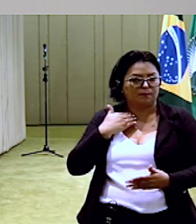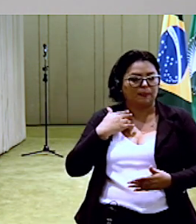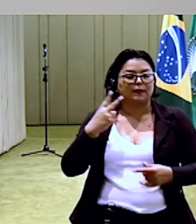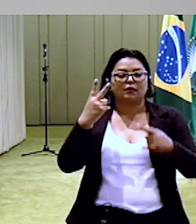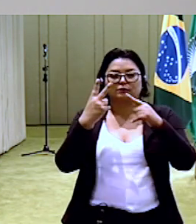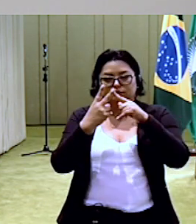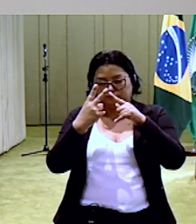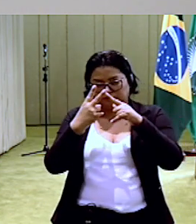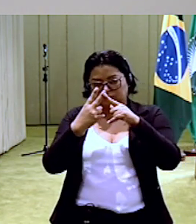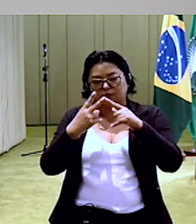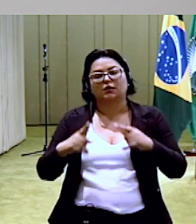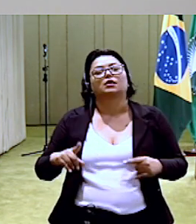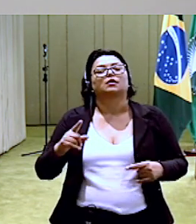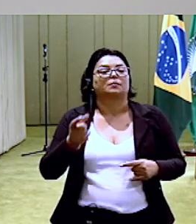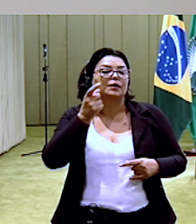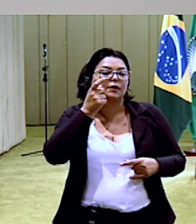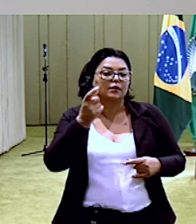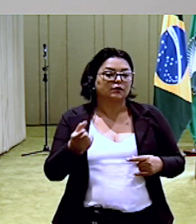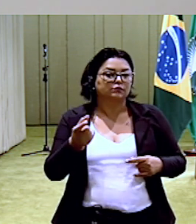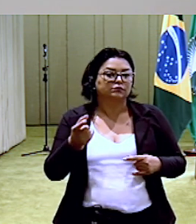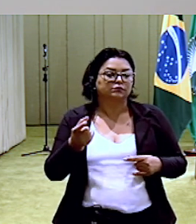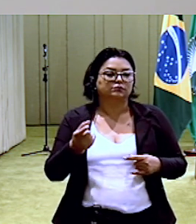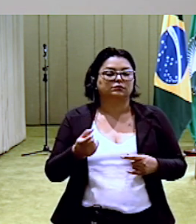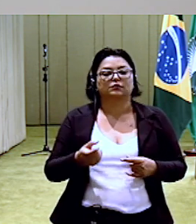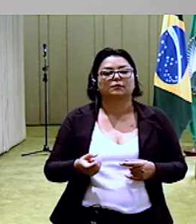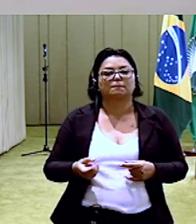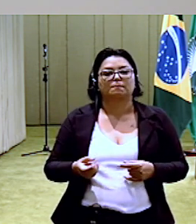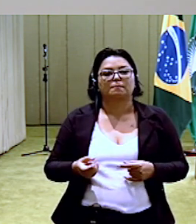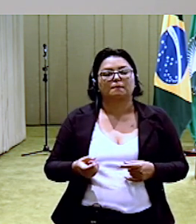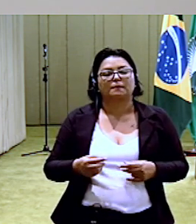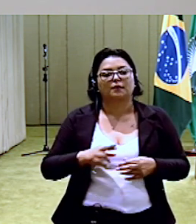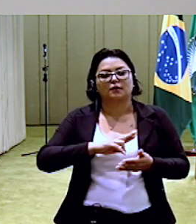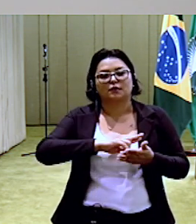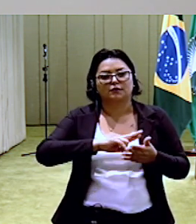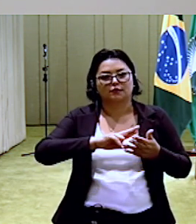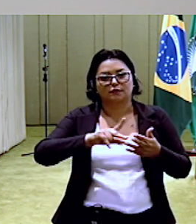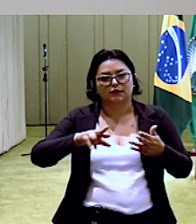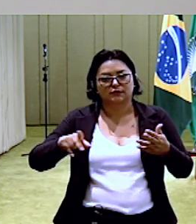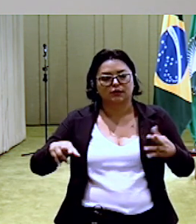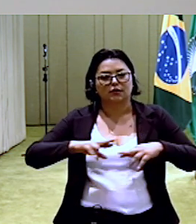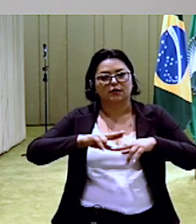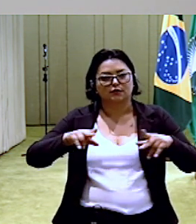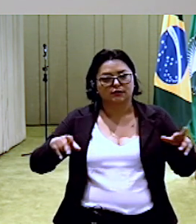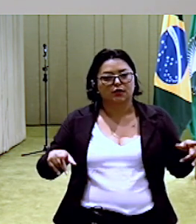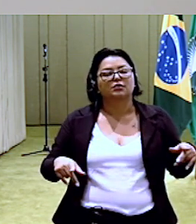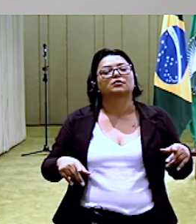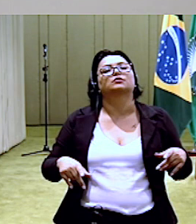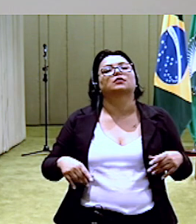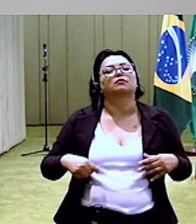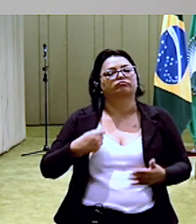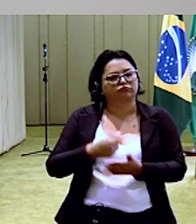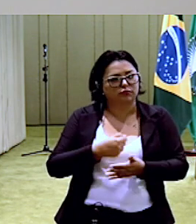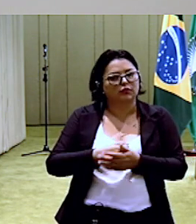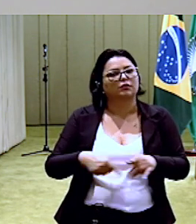o segundo aspecto que me parece bastante interessante da questão da diversidade, que eu tenho advogado bastante, é que a